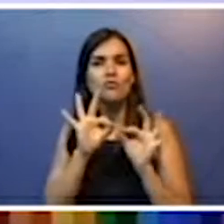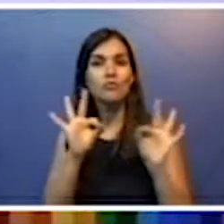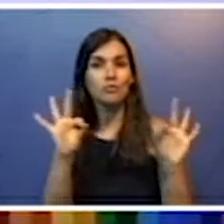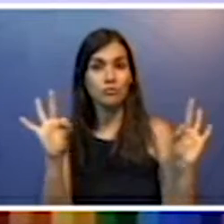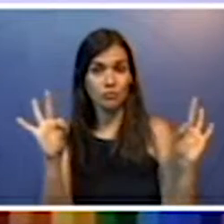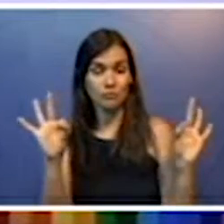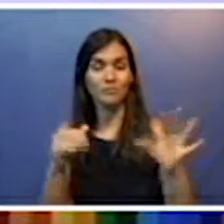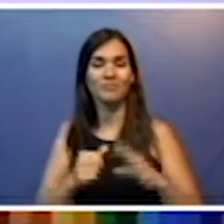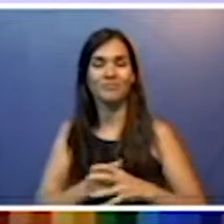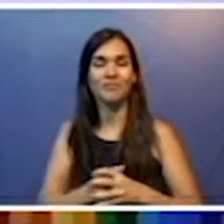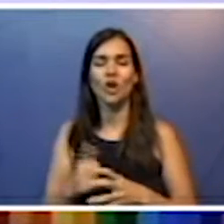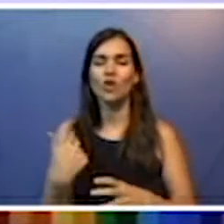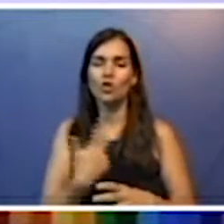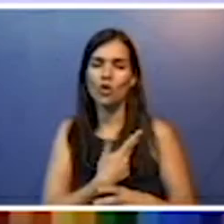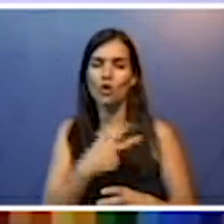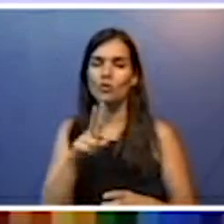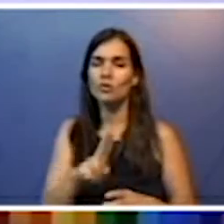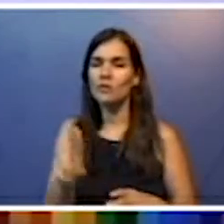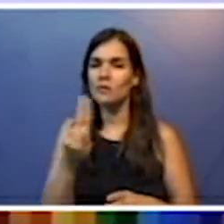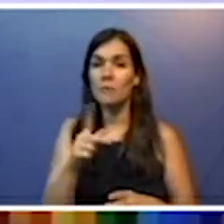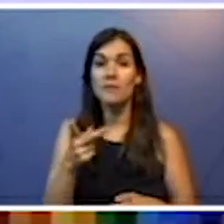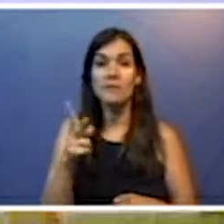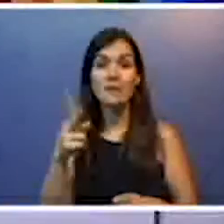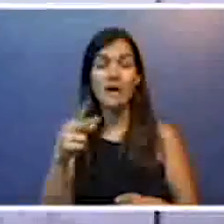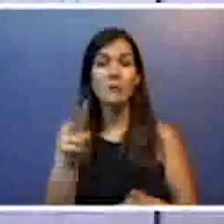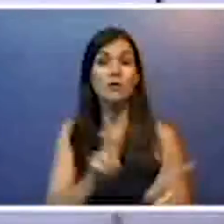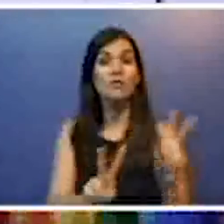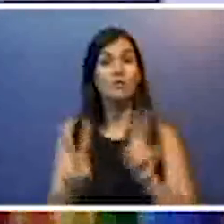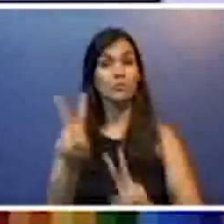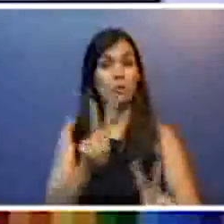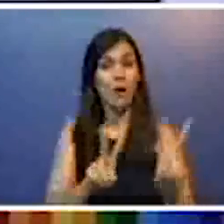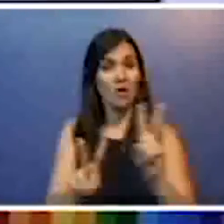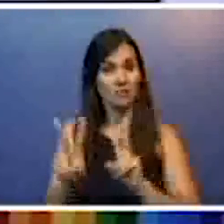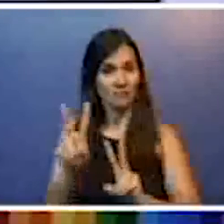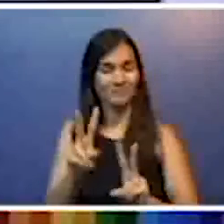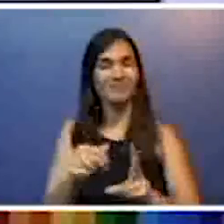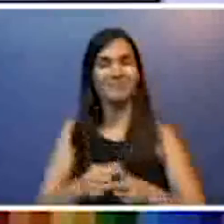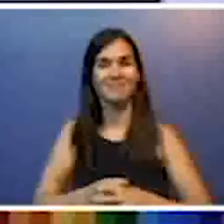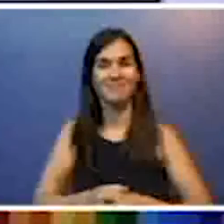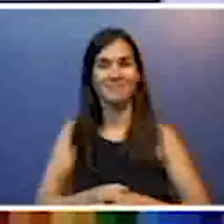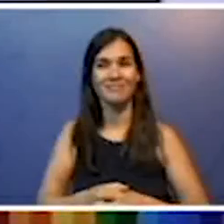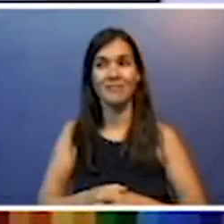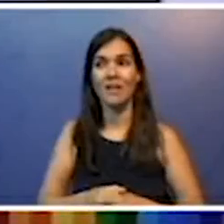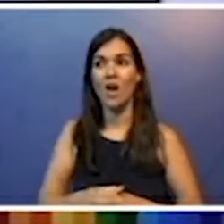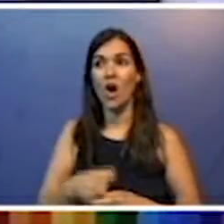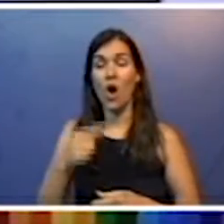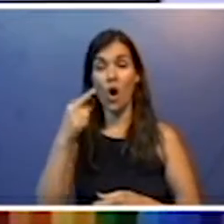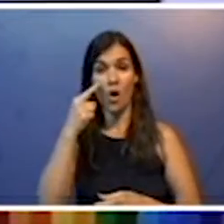nós sempre utilizamos? Vamos seguir. Então, aqui, ó,